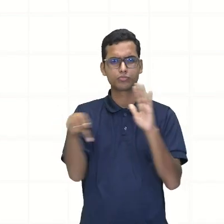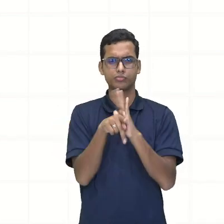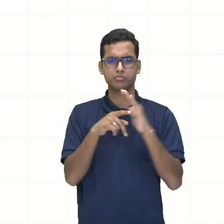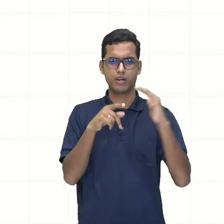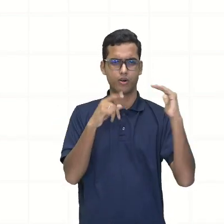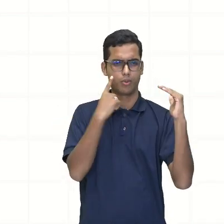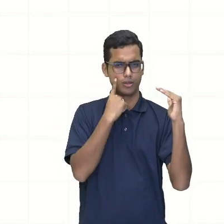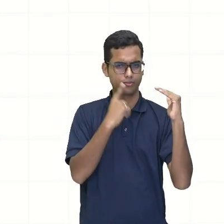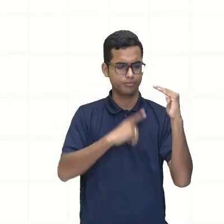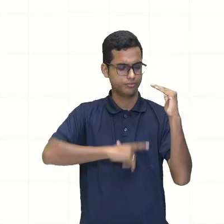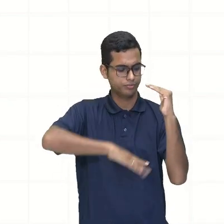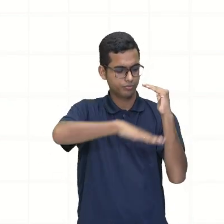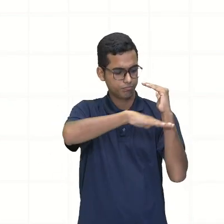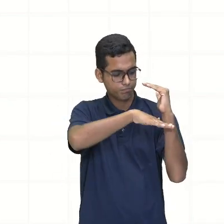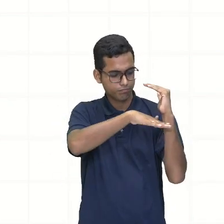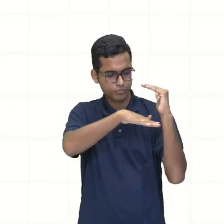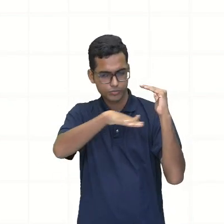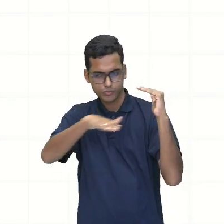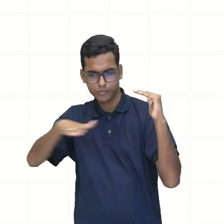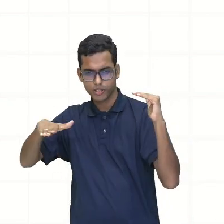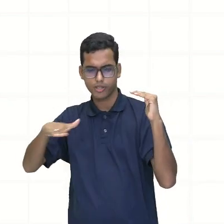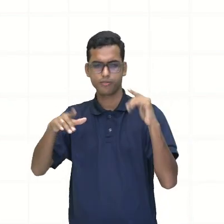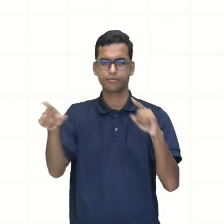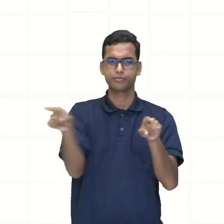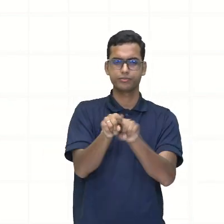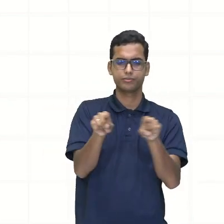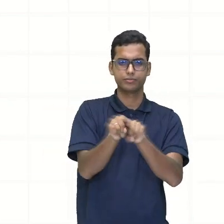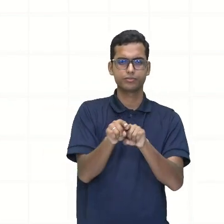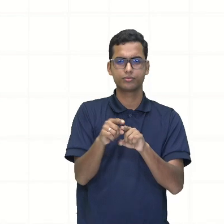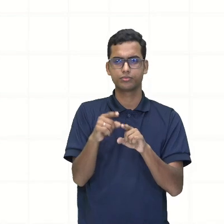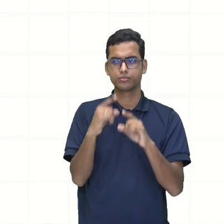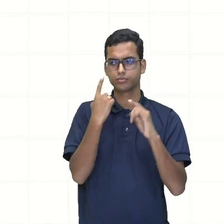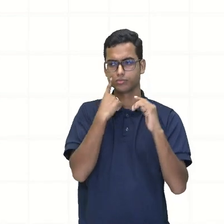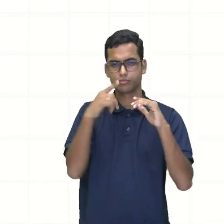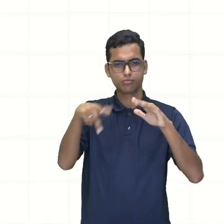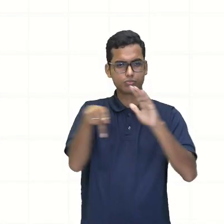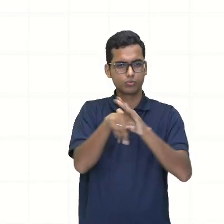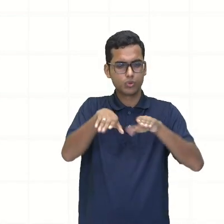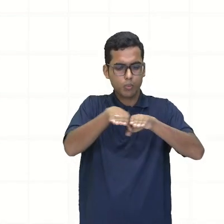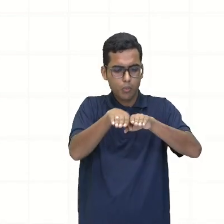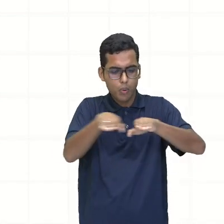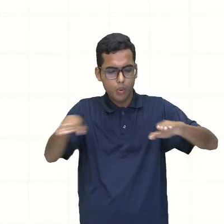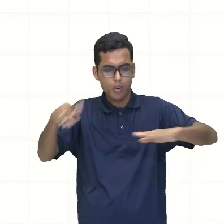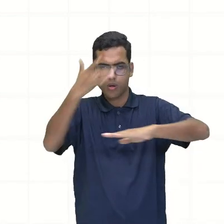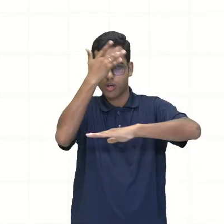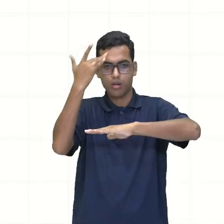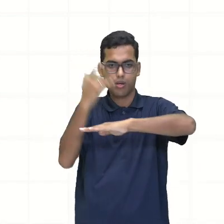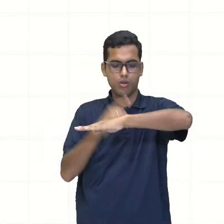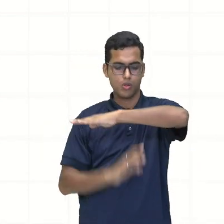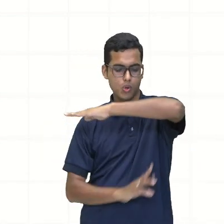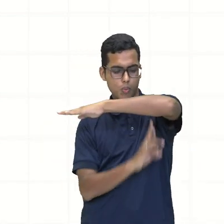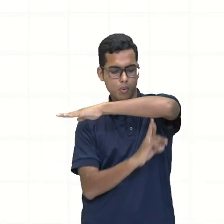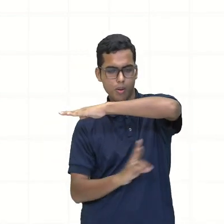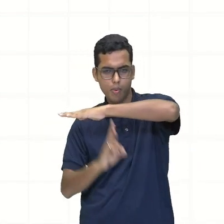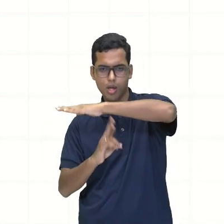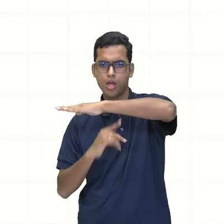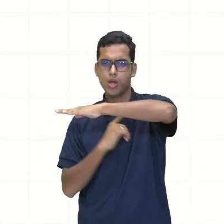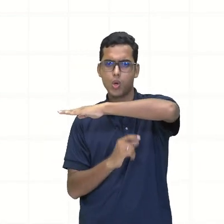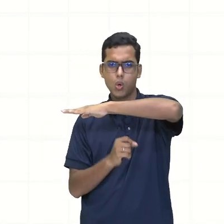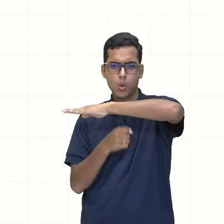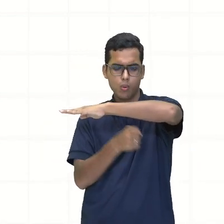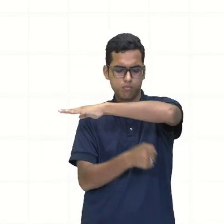né, as residências, os habitantes que estavam próximos uns dos outros, usavam essas marombas como uso